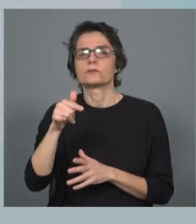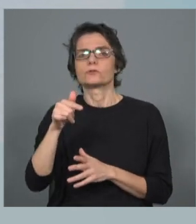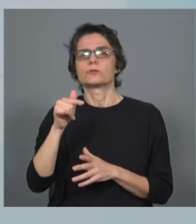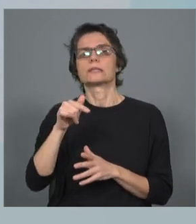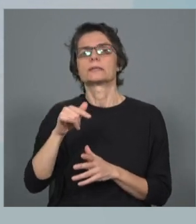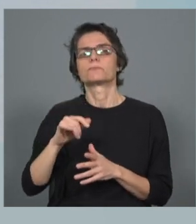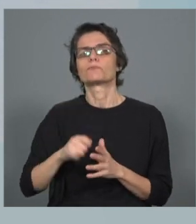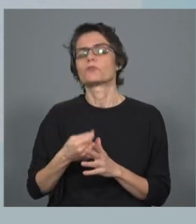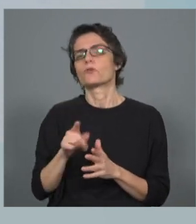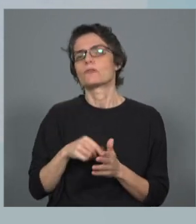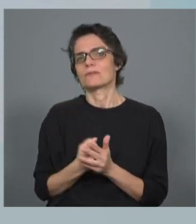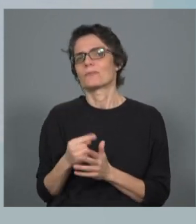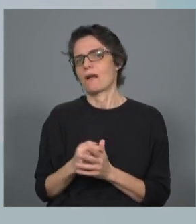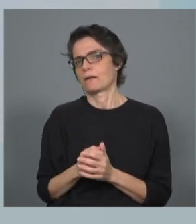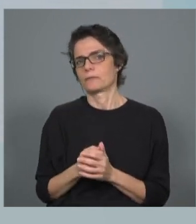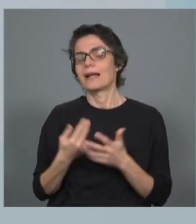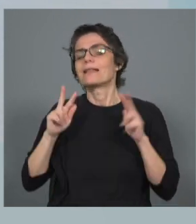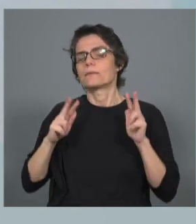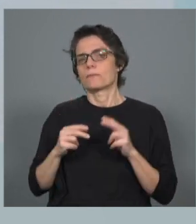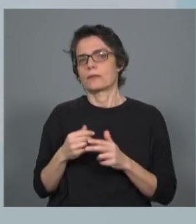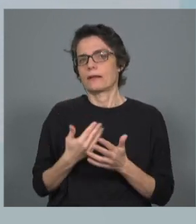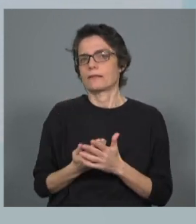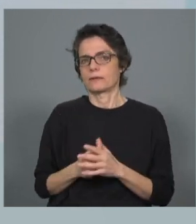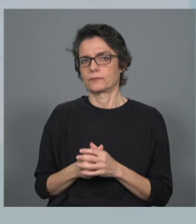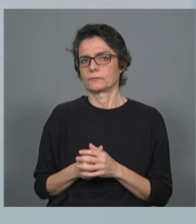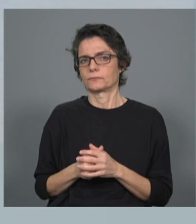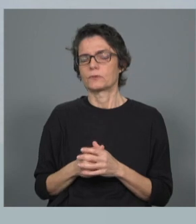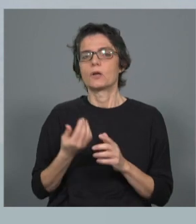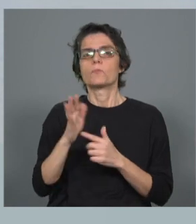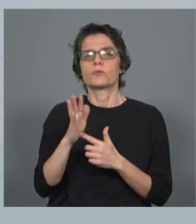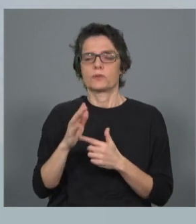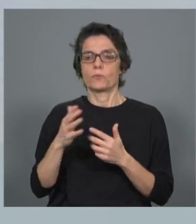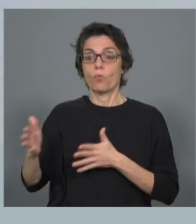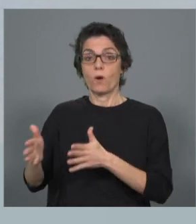não é... A ideia, ou a verdadeira vocação, não é uma vocação que alguém segue contrariado.